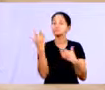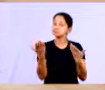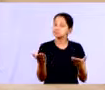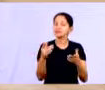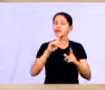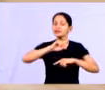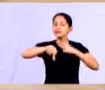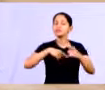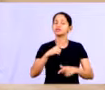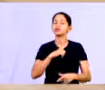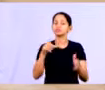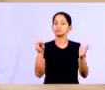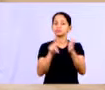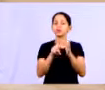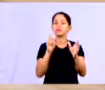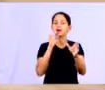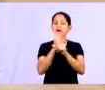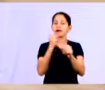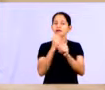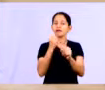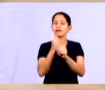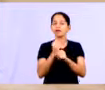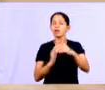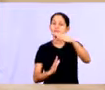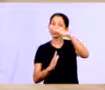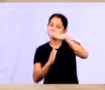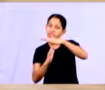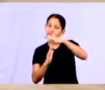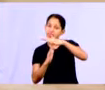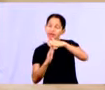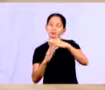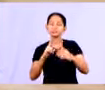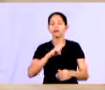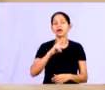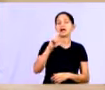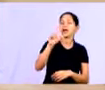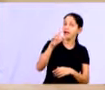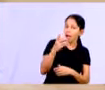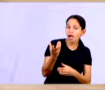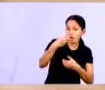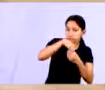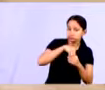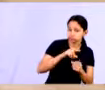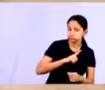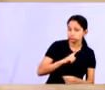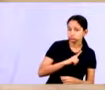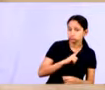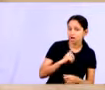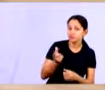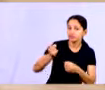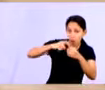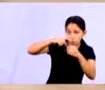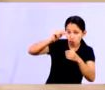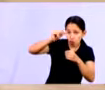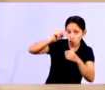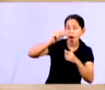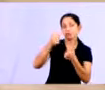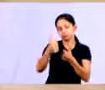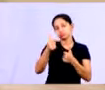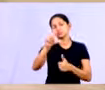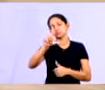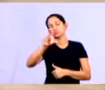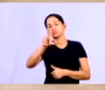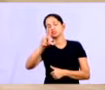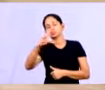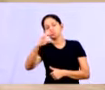para entender o tempo que você vai demorar para receber todos esses lucros que você investiu, né? Tem toda essa pesquisa. Isso mesmo, exatamente.